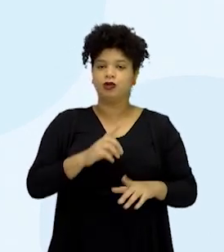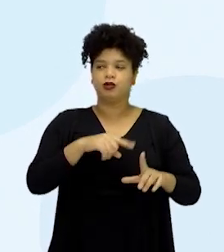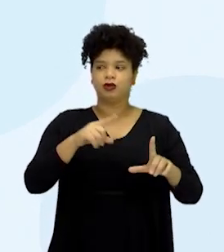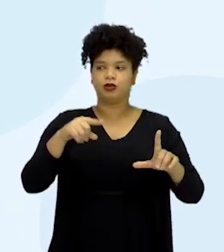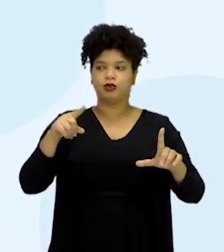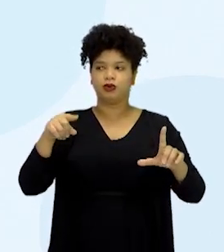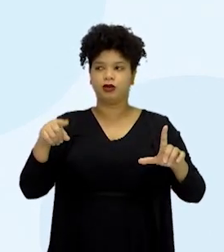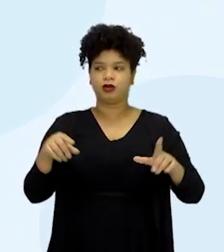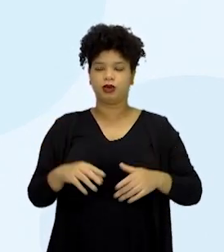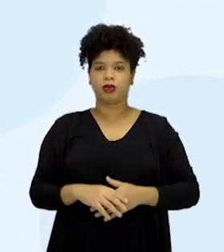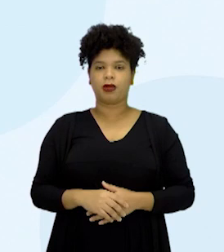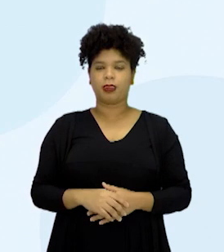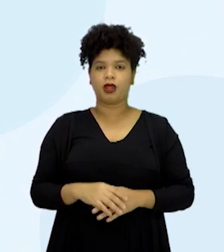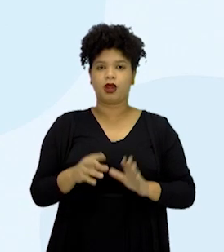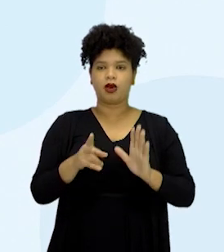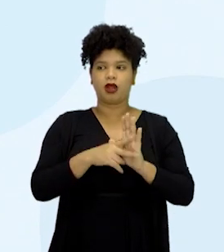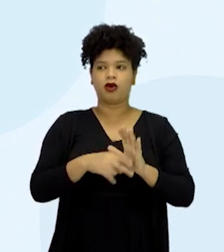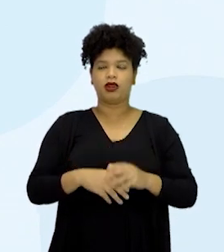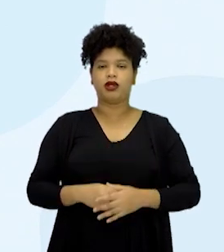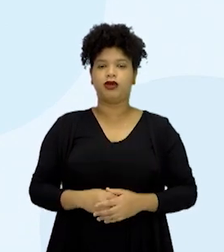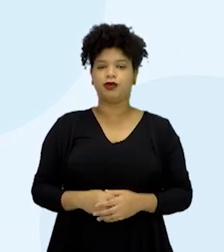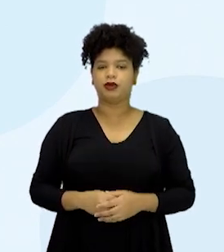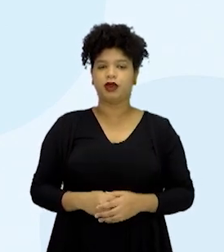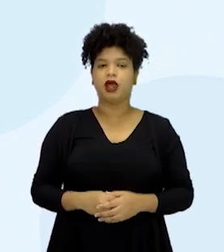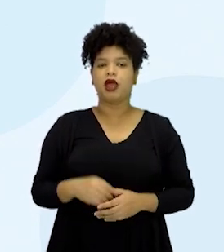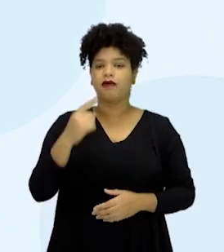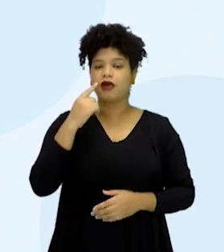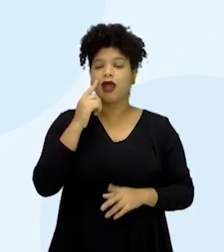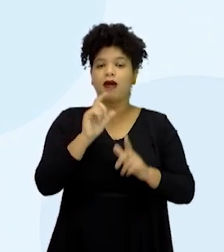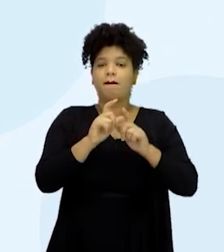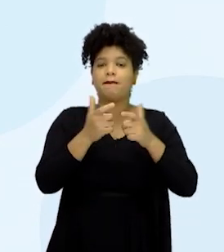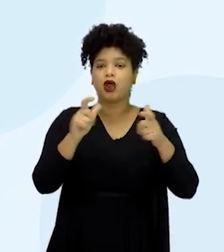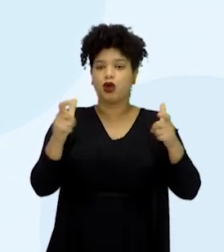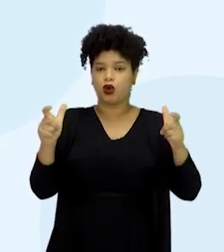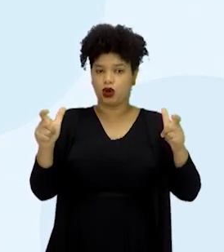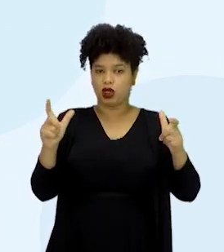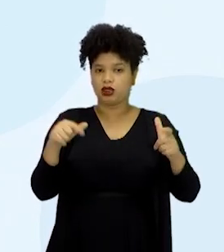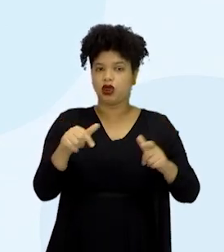era o lugar favorito desses alunos lerem. Então, está em grande maioria aí,